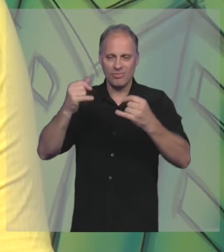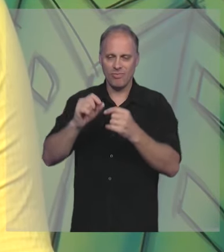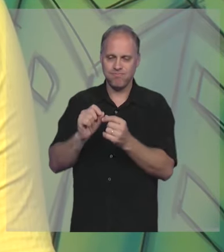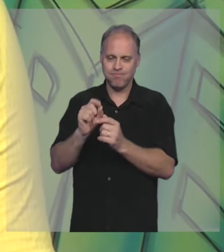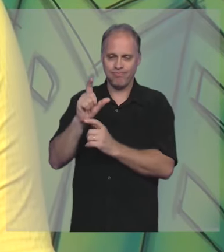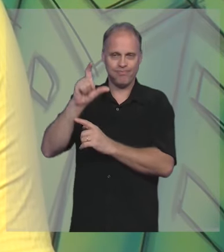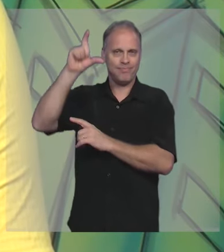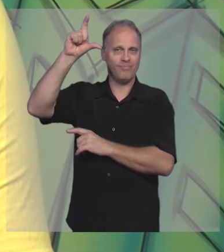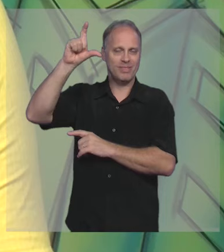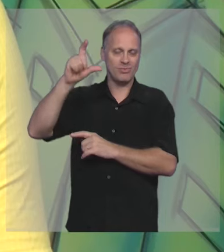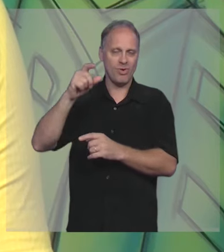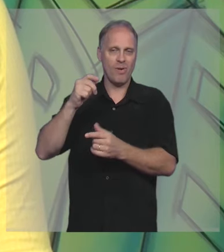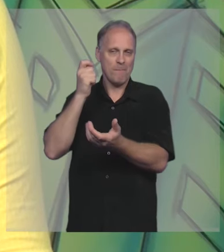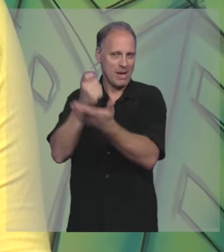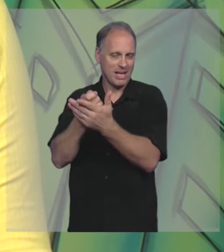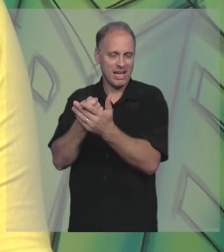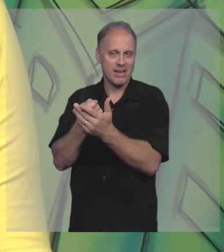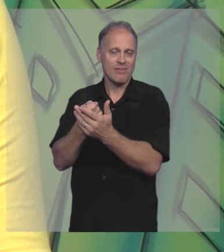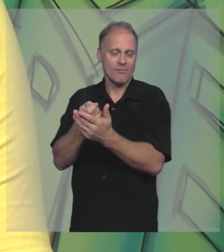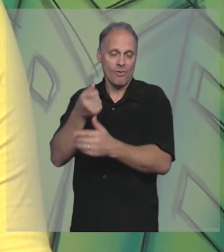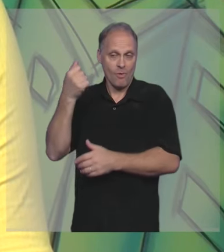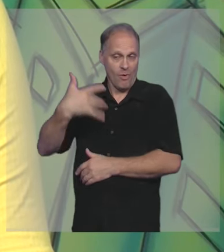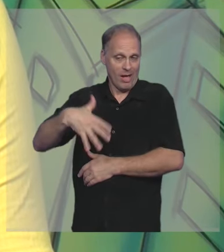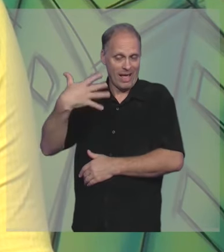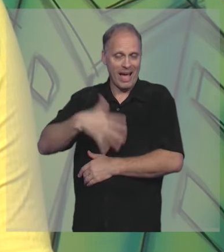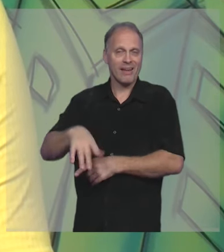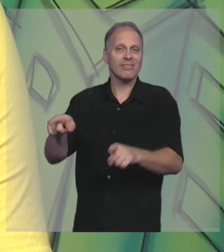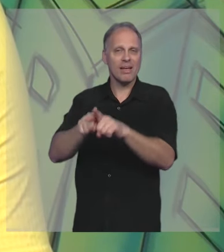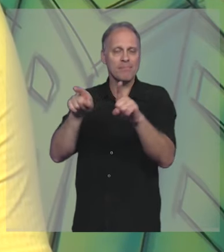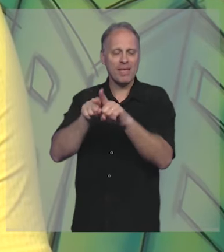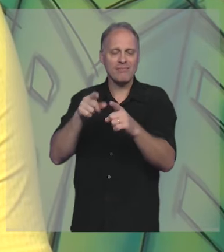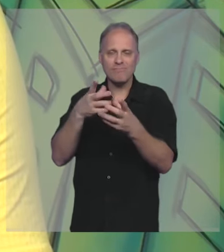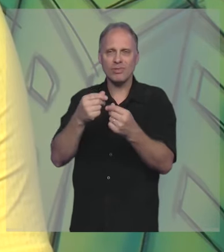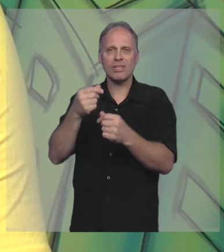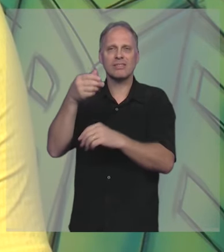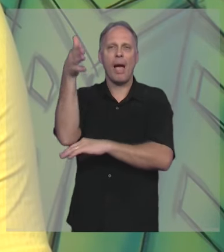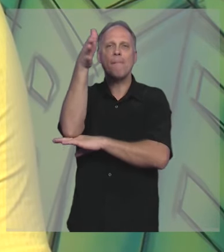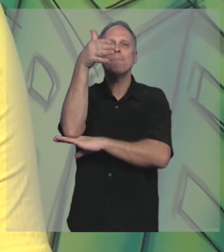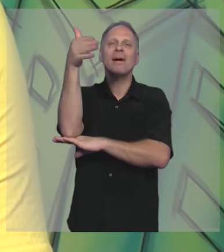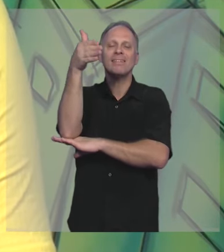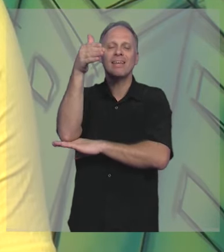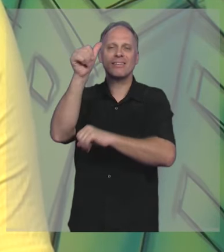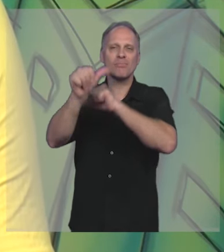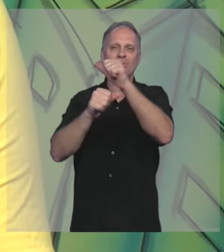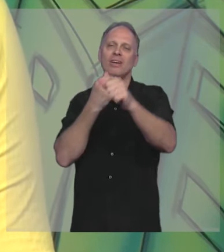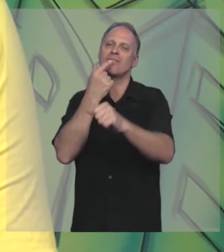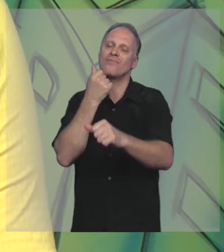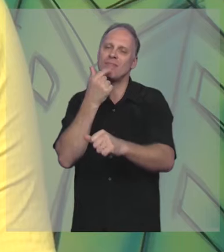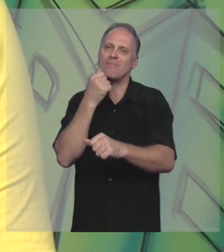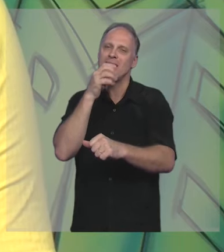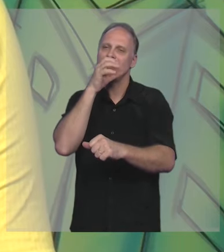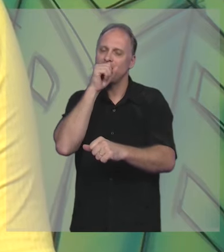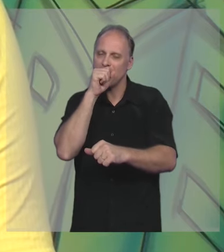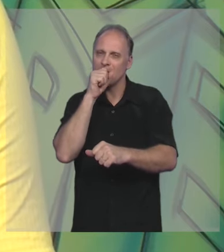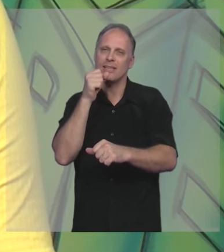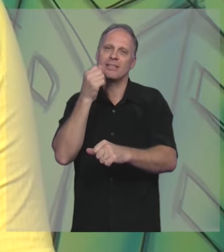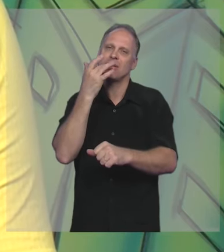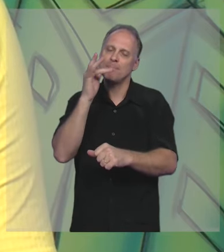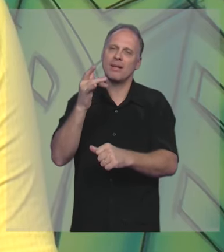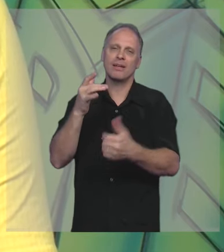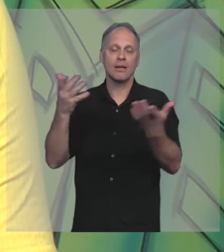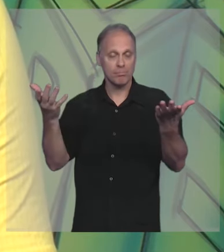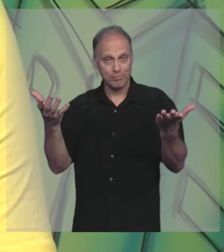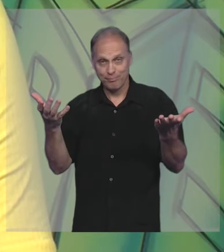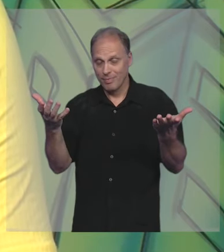energia, nós estamos aí com consequentemente, com várias bandeiras sendo alteradas. O que nós precisamos, na